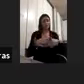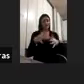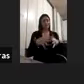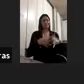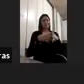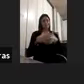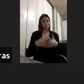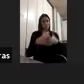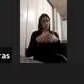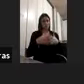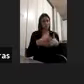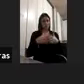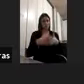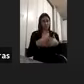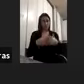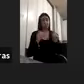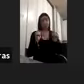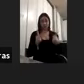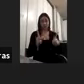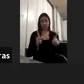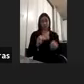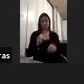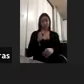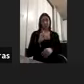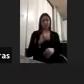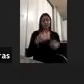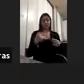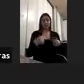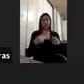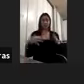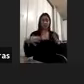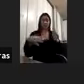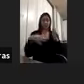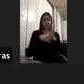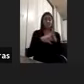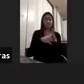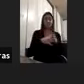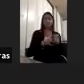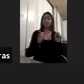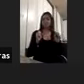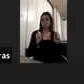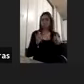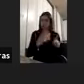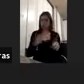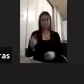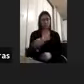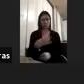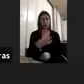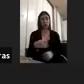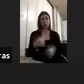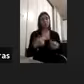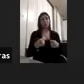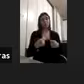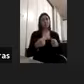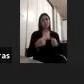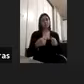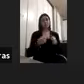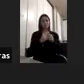só seria feita a cirurgia se houvesse um acidente, se ele sofreu algum trauma que precisasse abrir ele.